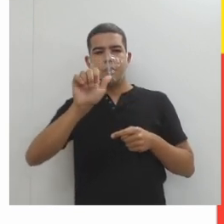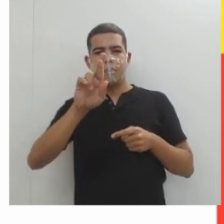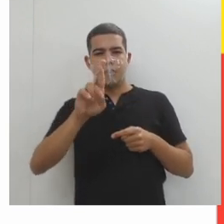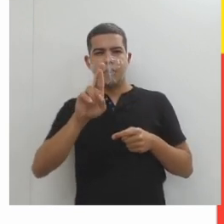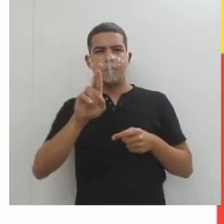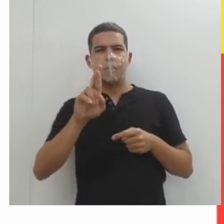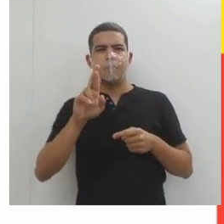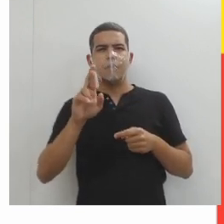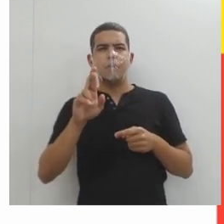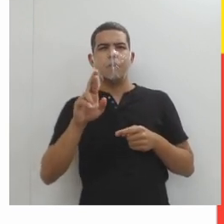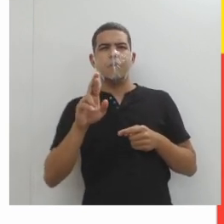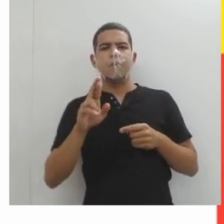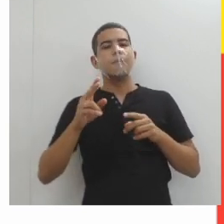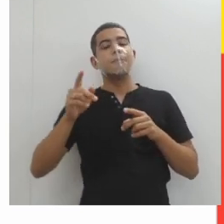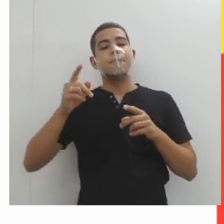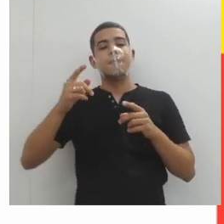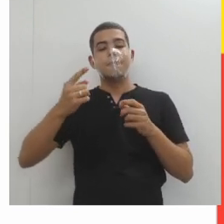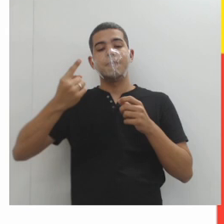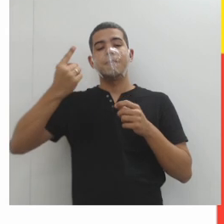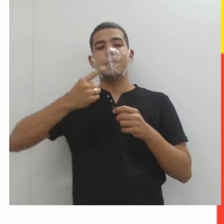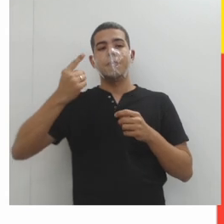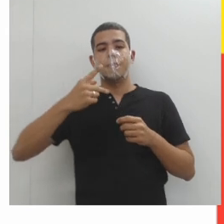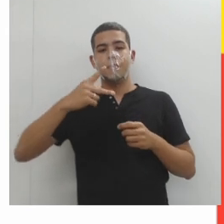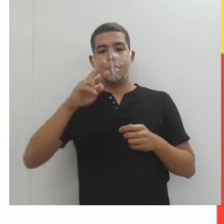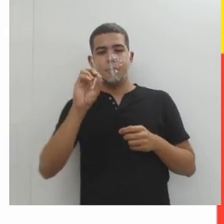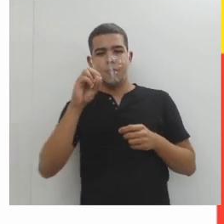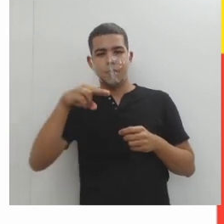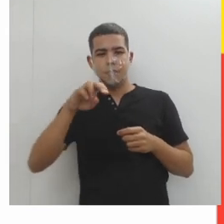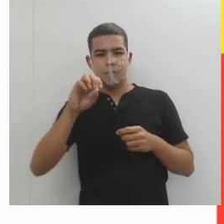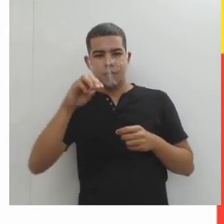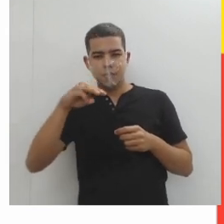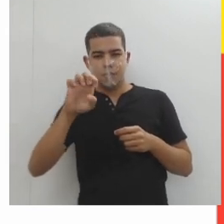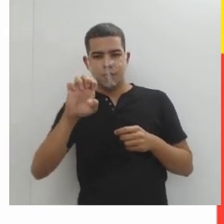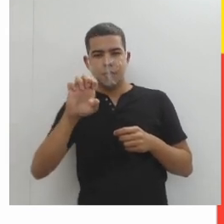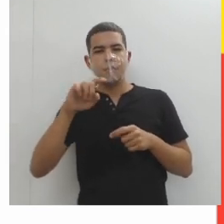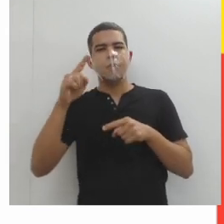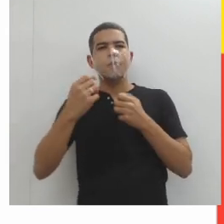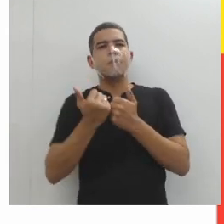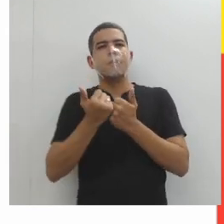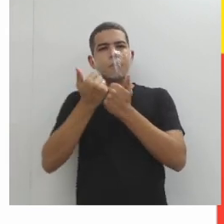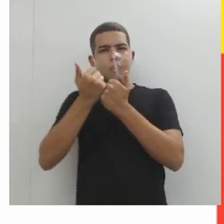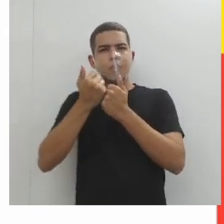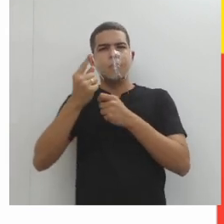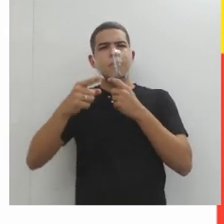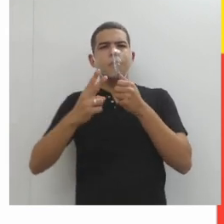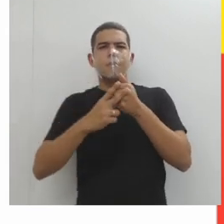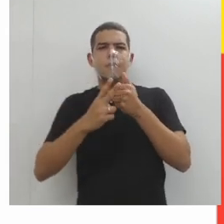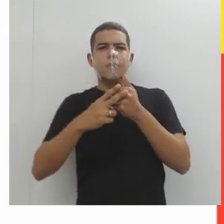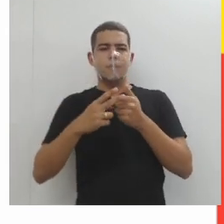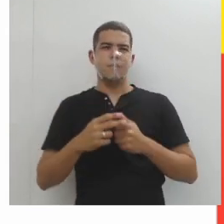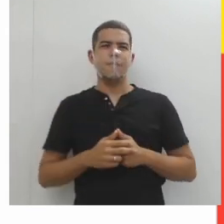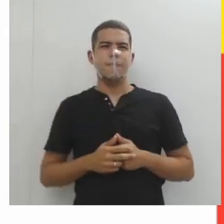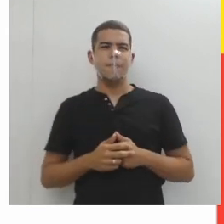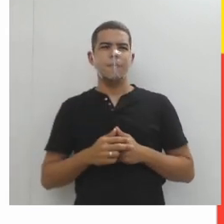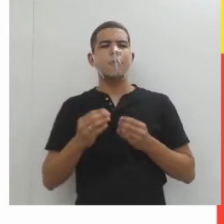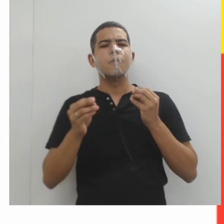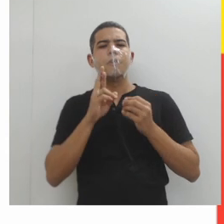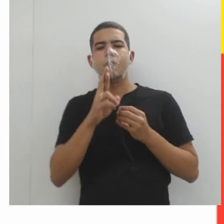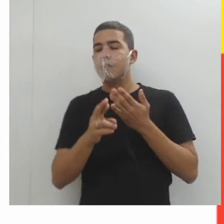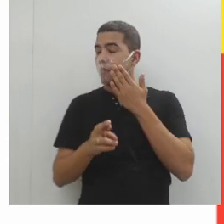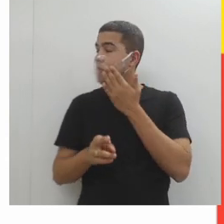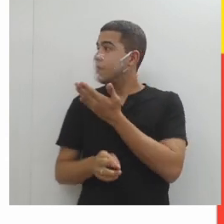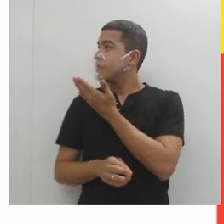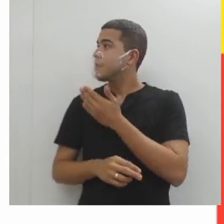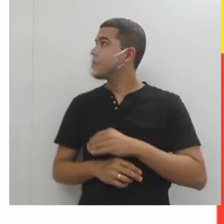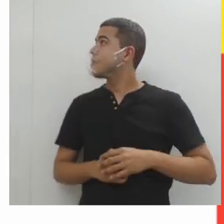pronome, depois o verbo auxiliar desse pronome e depois o verbo work no particípio passado. Observa a tua resposta. He has worked